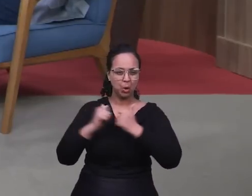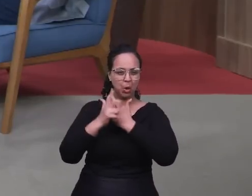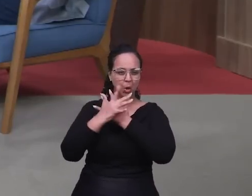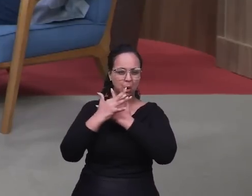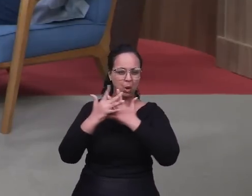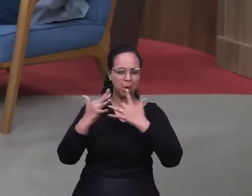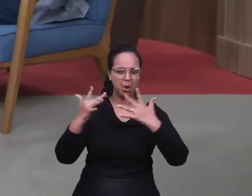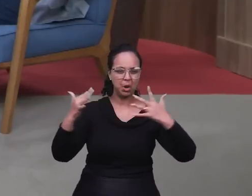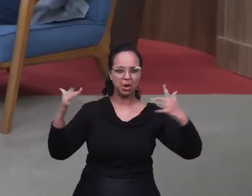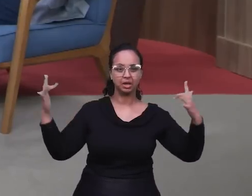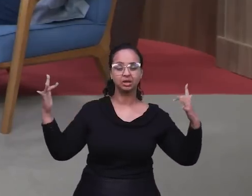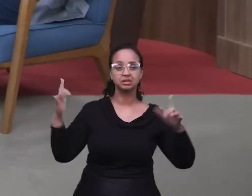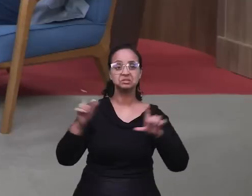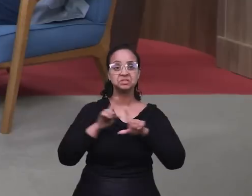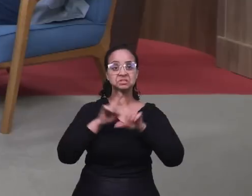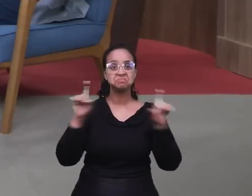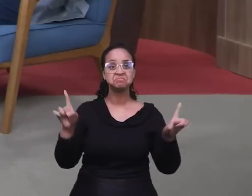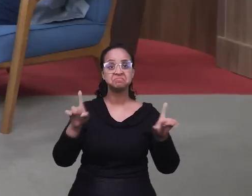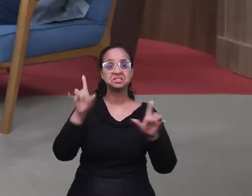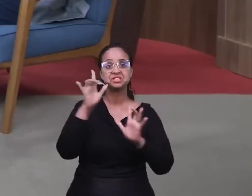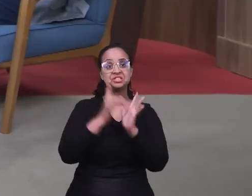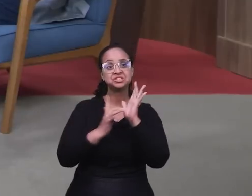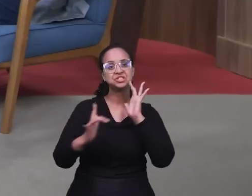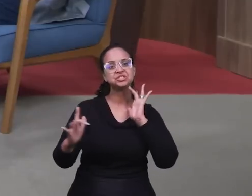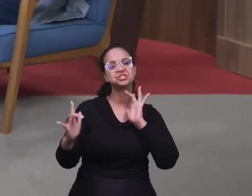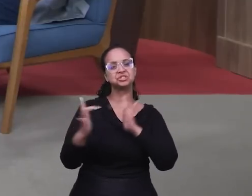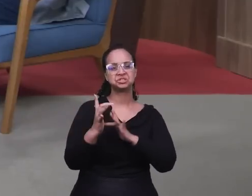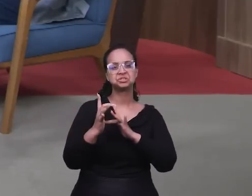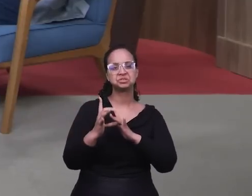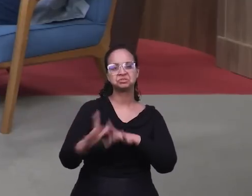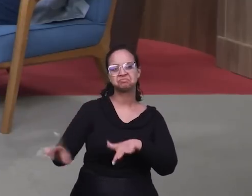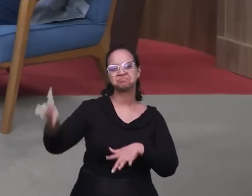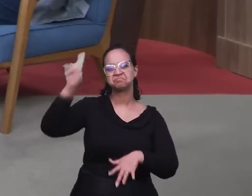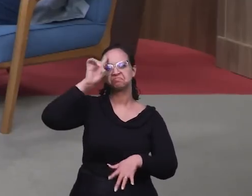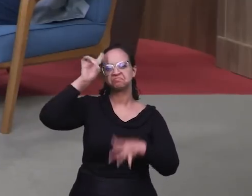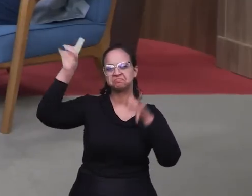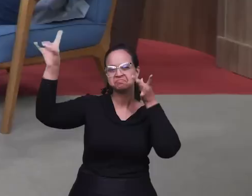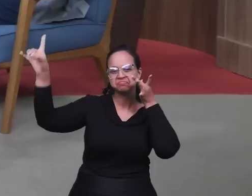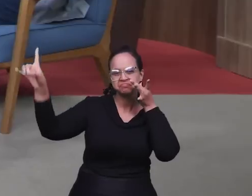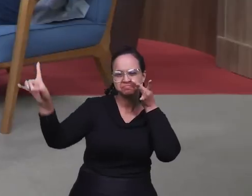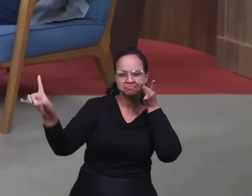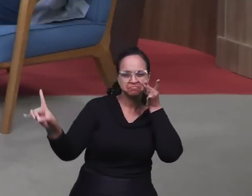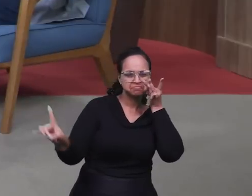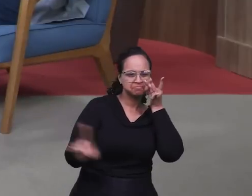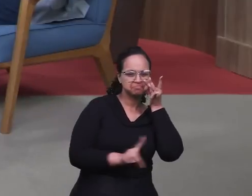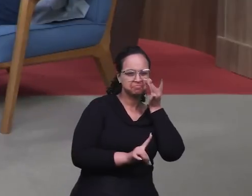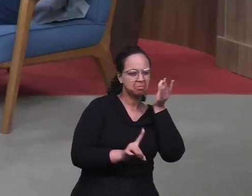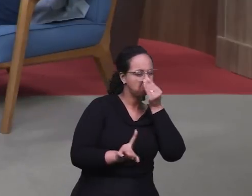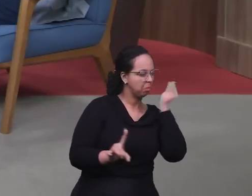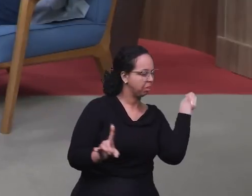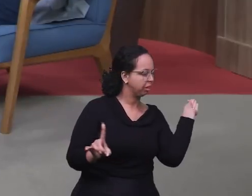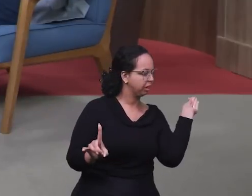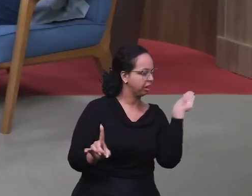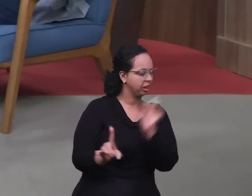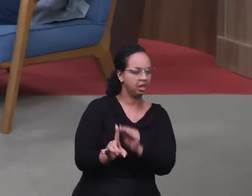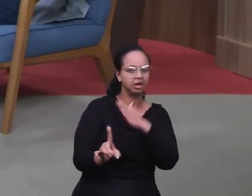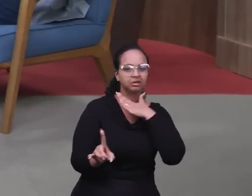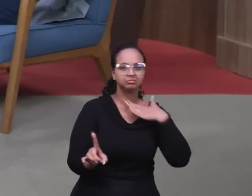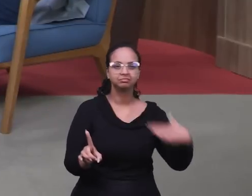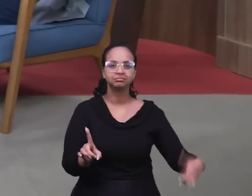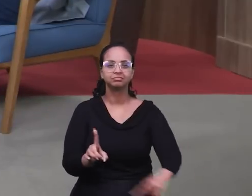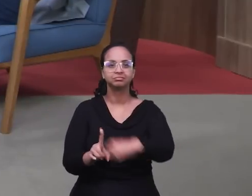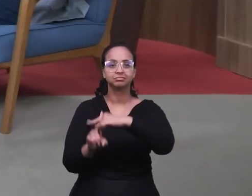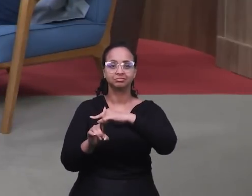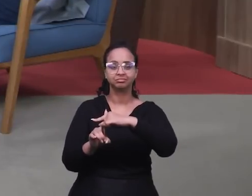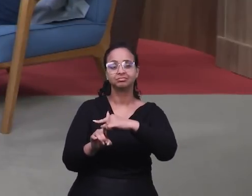dessa grandeza e soberania, o Senhor Jesus se permitiu vir a este mundo, ser humilhado e ir até a